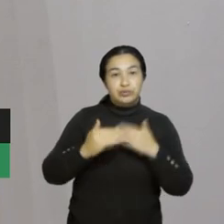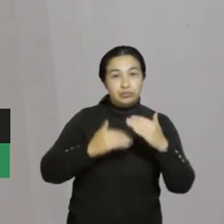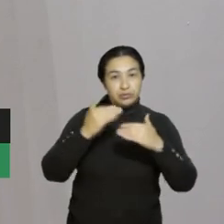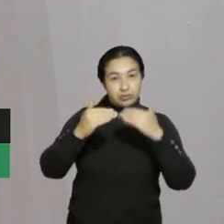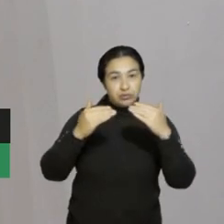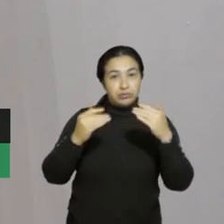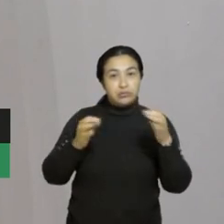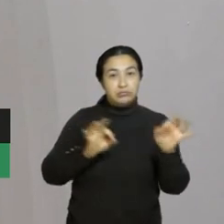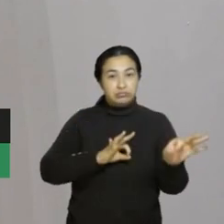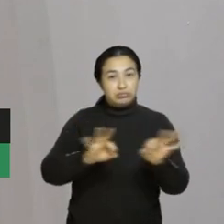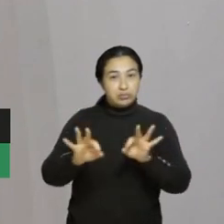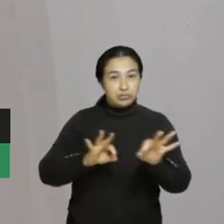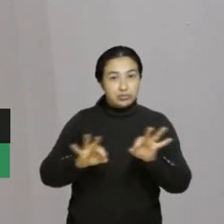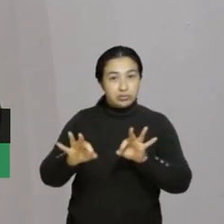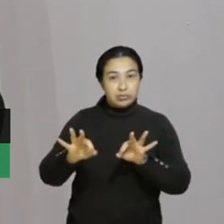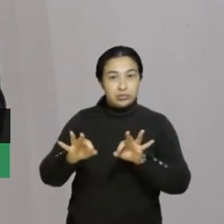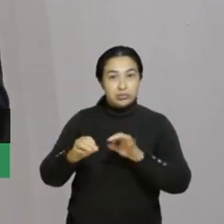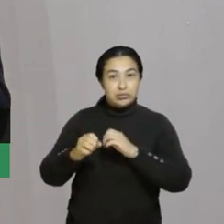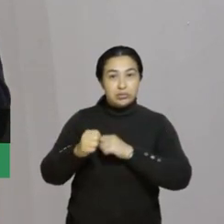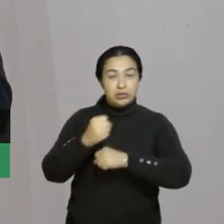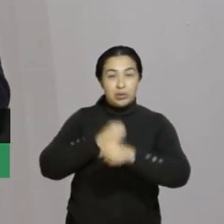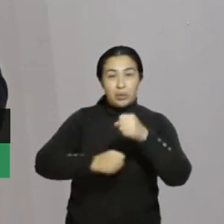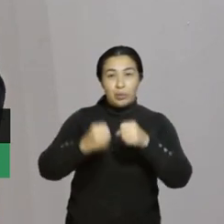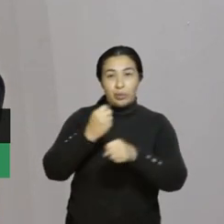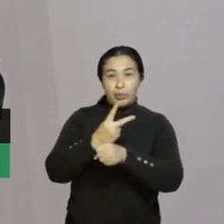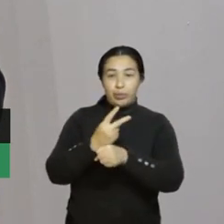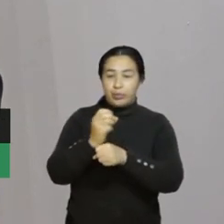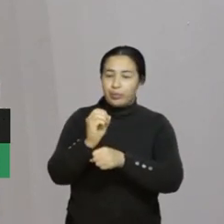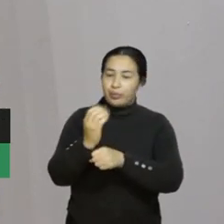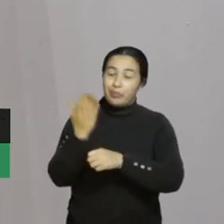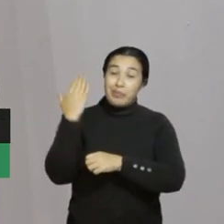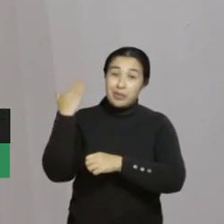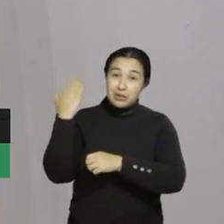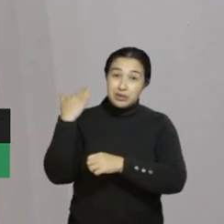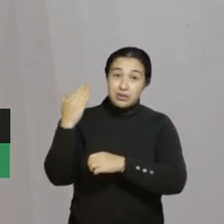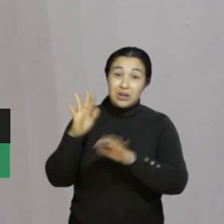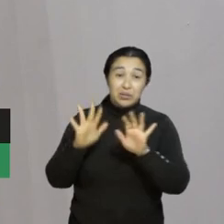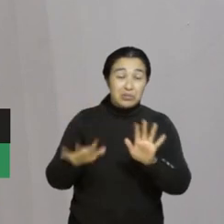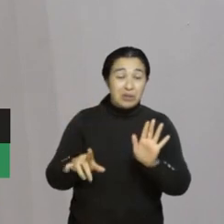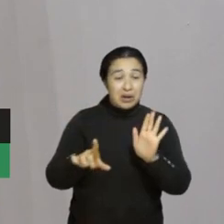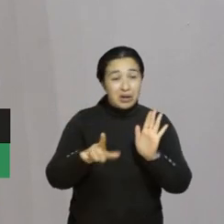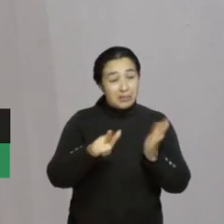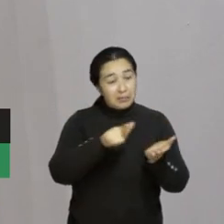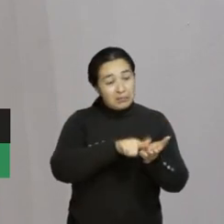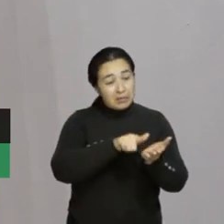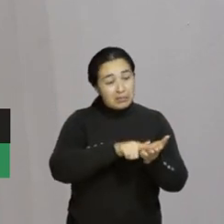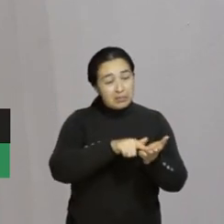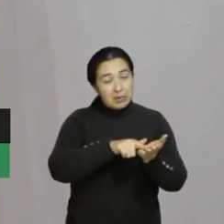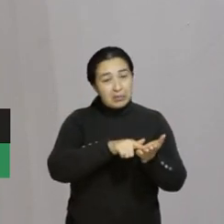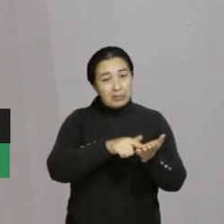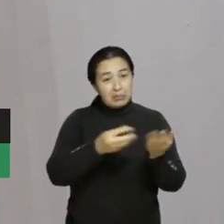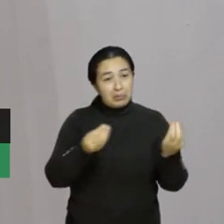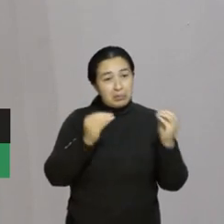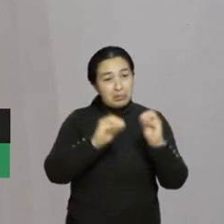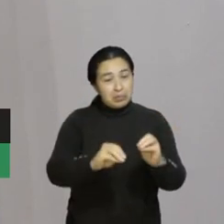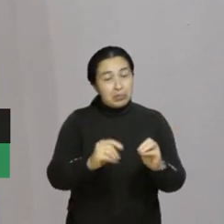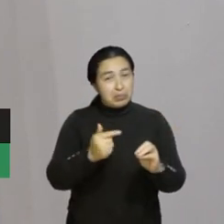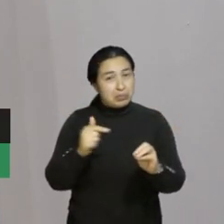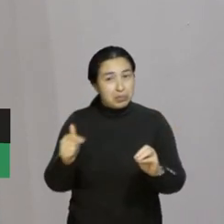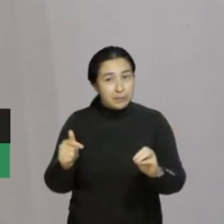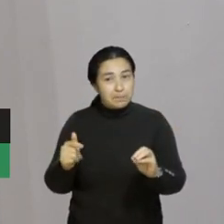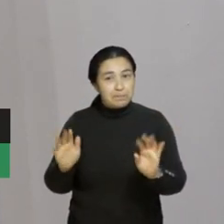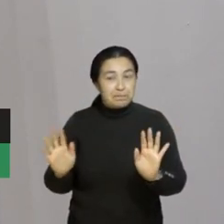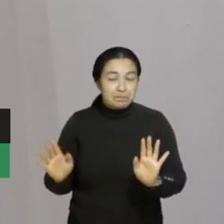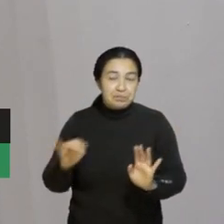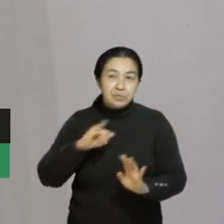há quase 2 décadas, que infelizmente não saiu do papel. O governador Jorginho Melo tem dito,